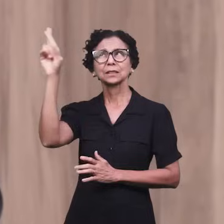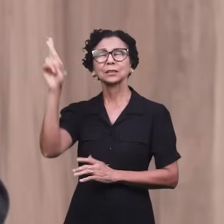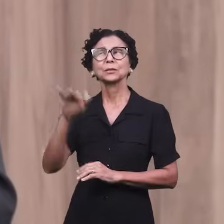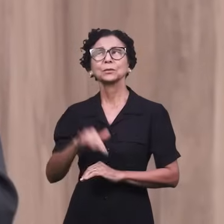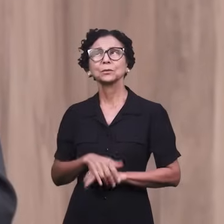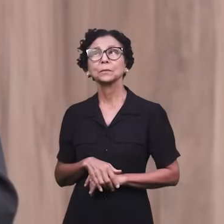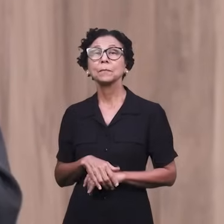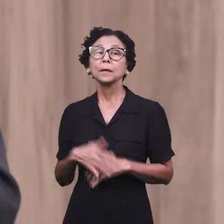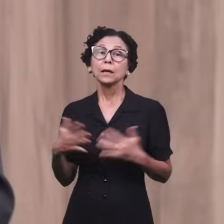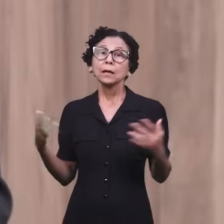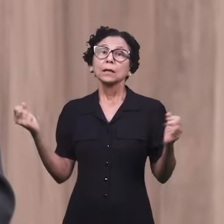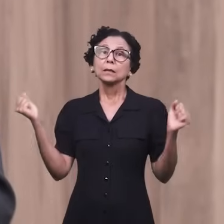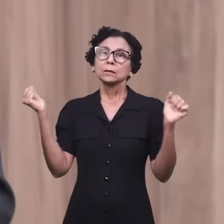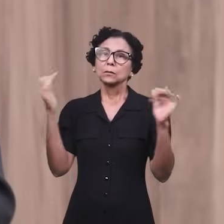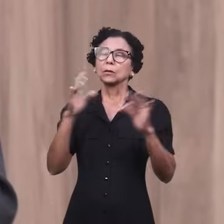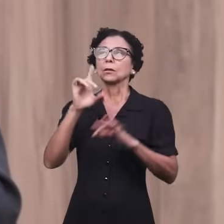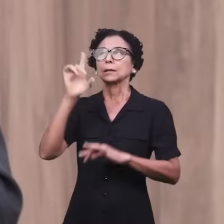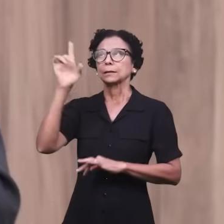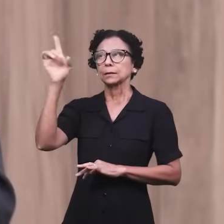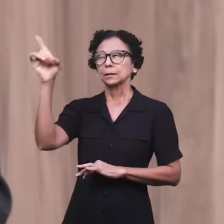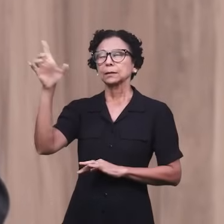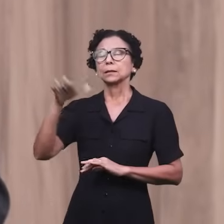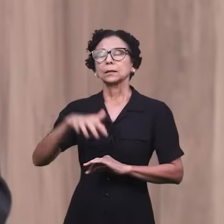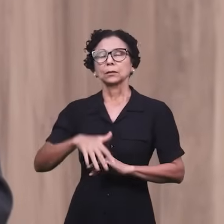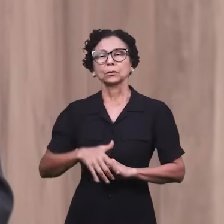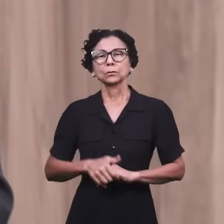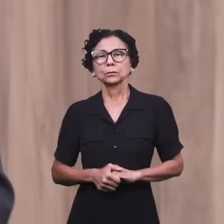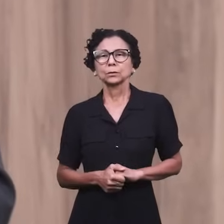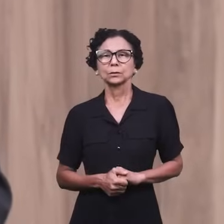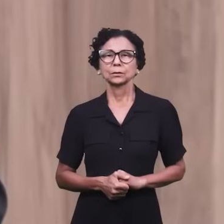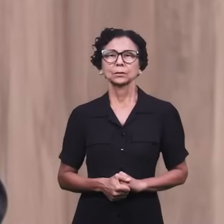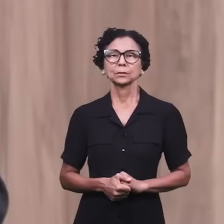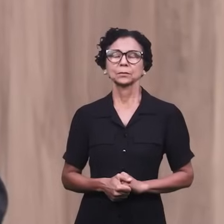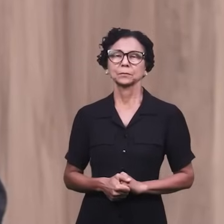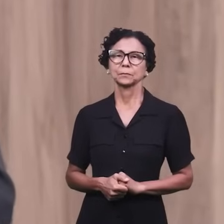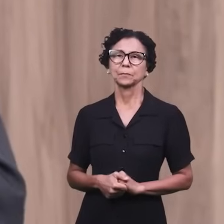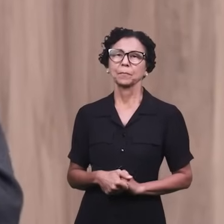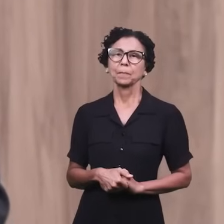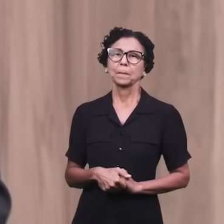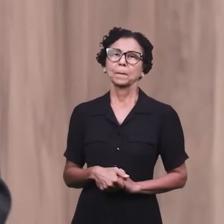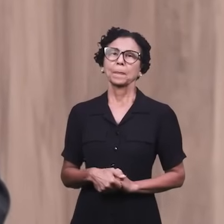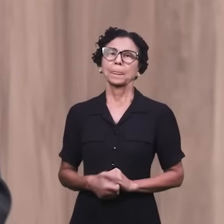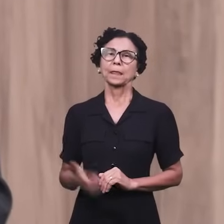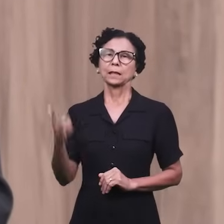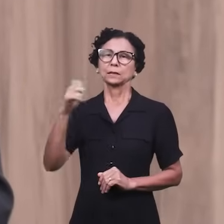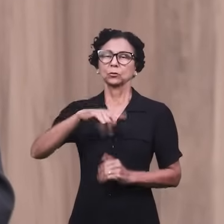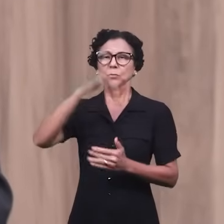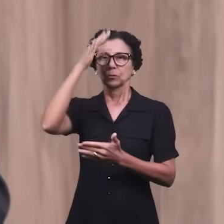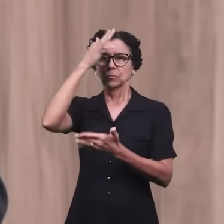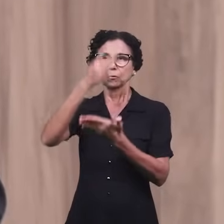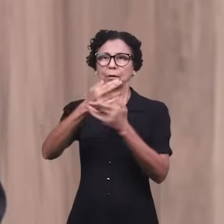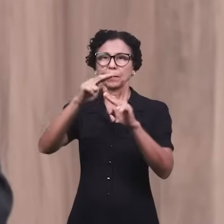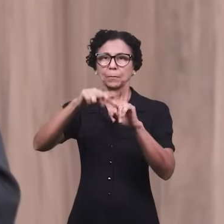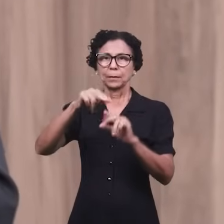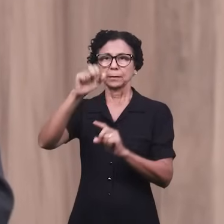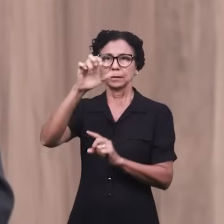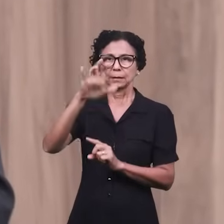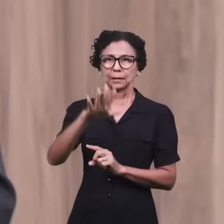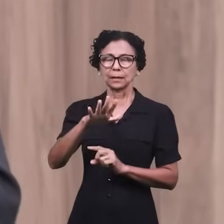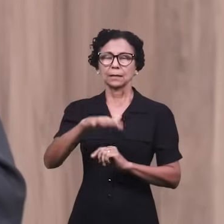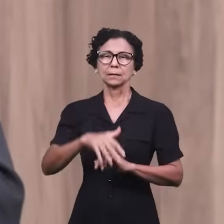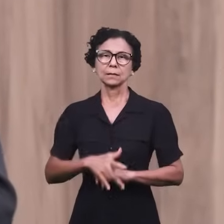ter concedido a graça e a bênção da renovação da sua fé e da sua